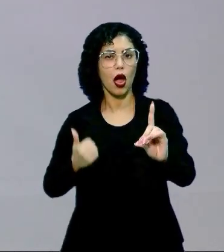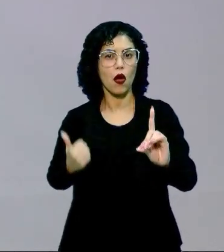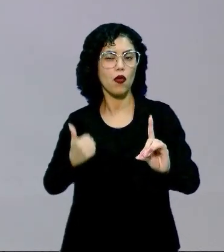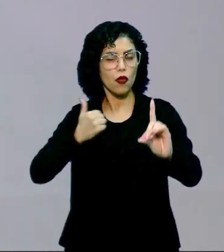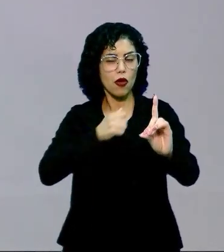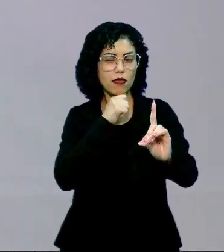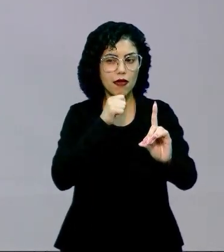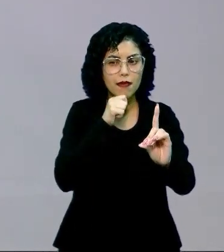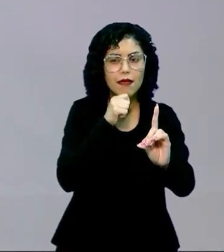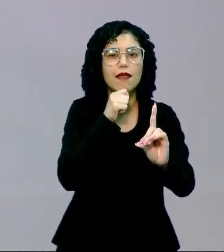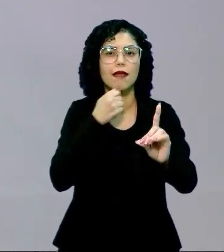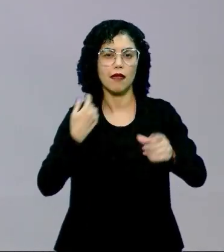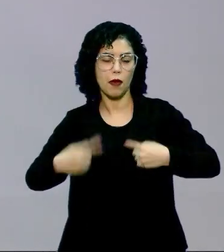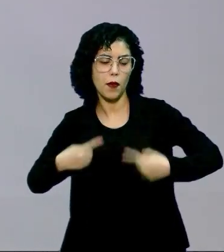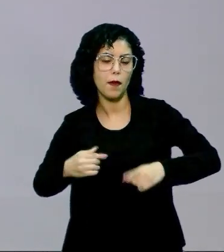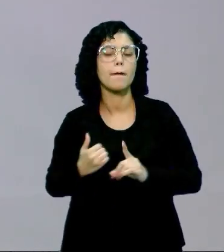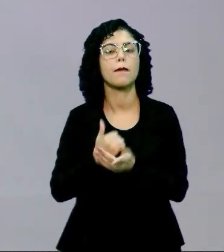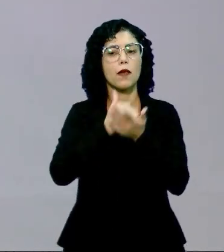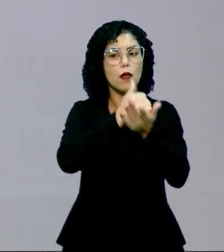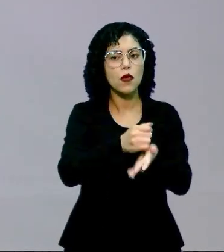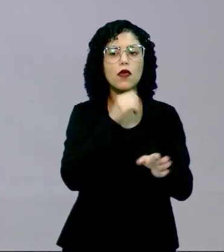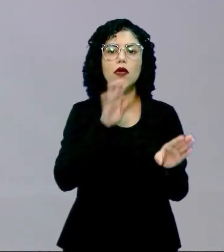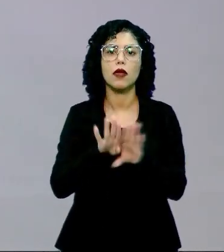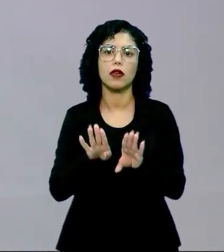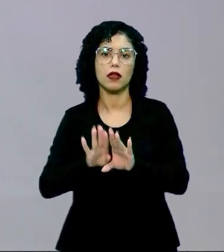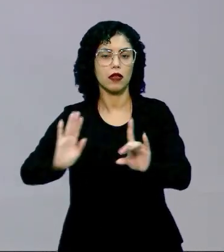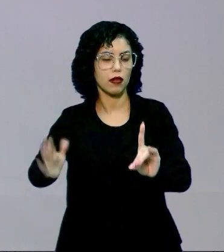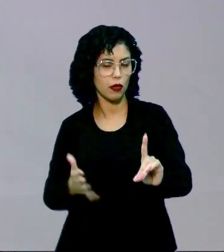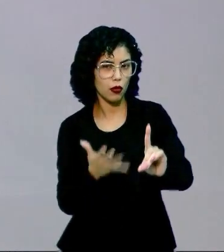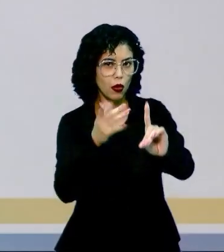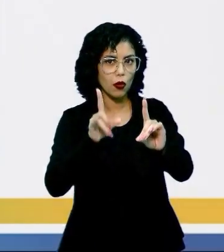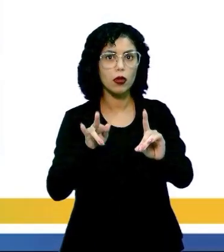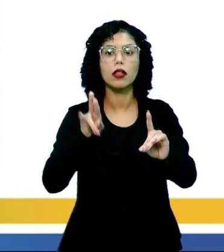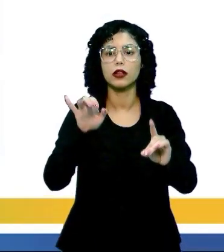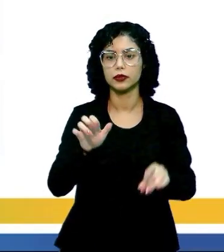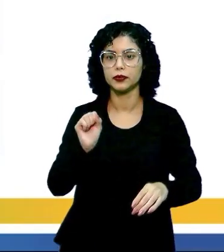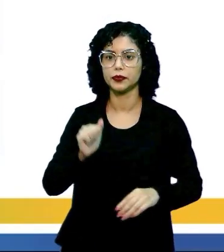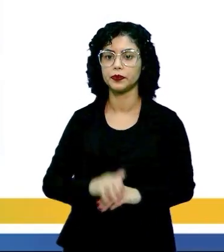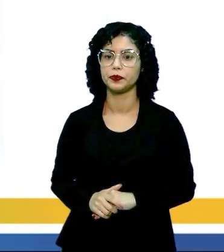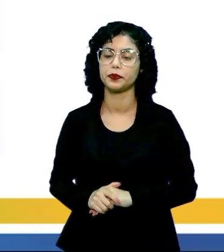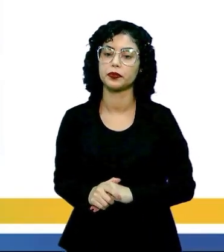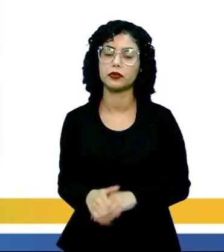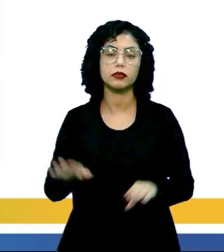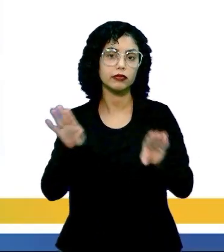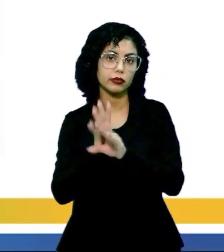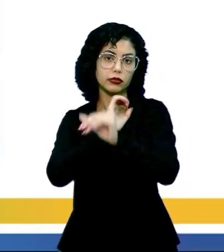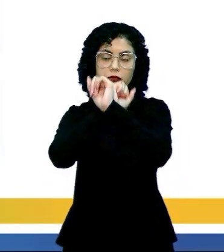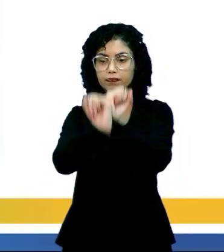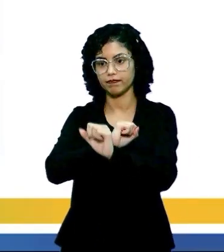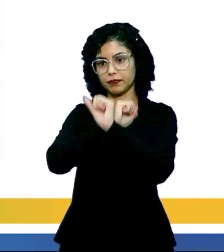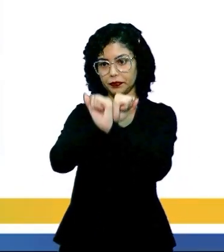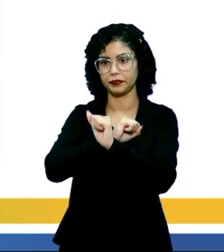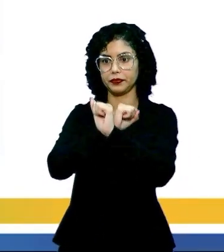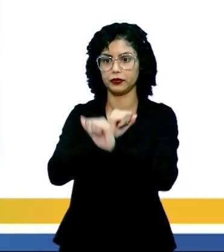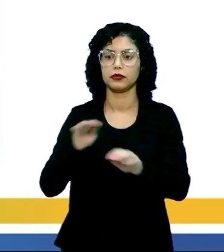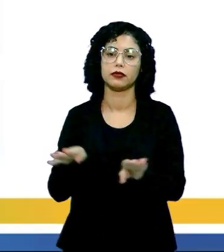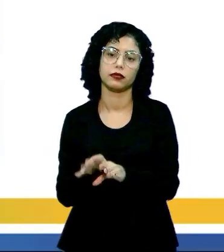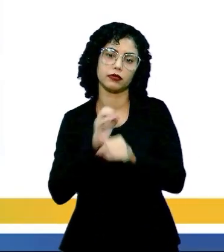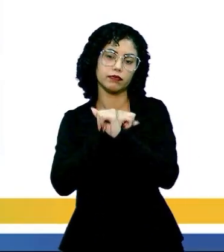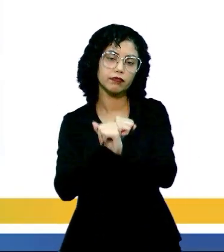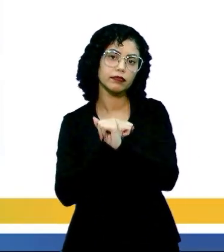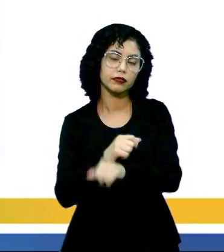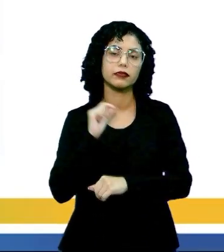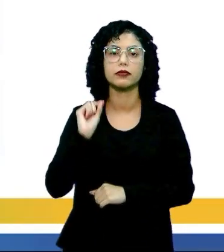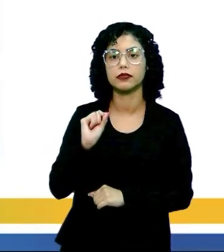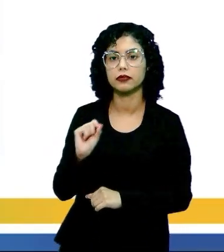apoio político para eles, e aí eles eram conhecidos como clientes. E também nós temos os escravos. Os